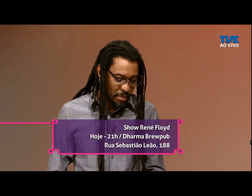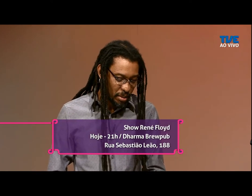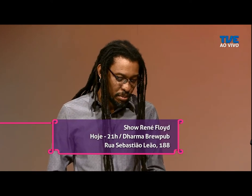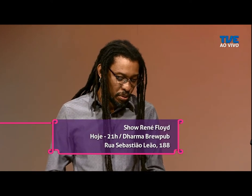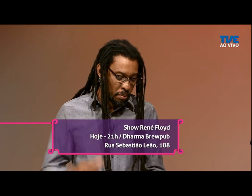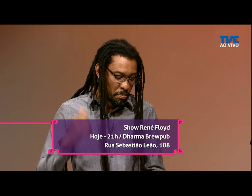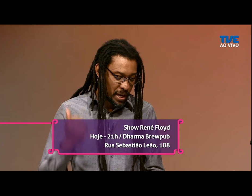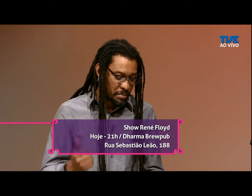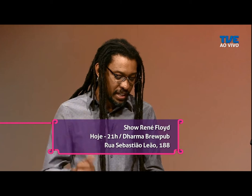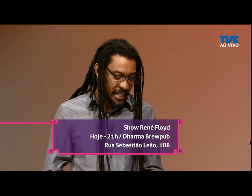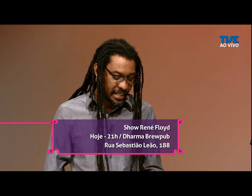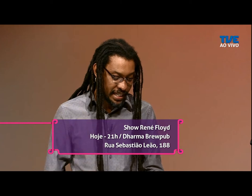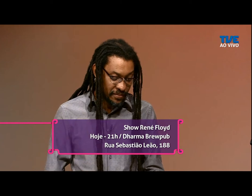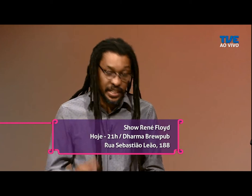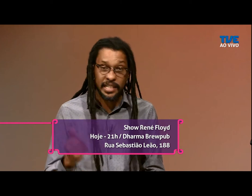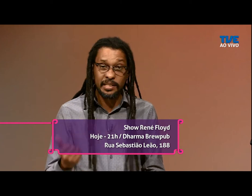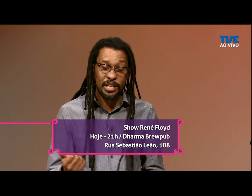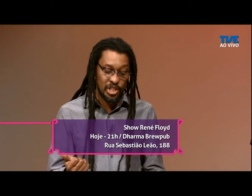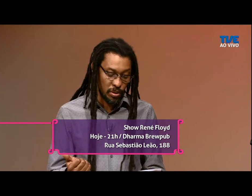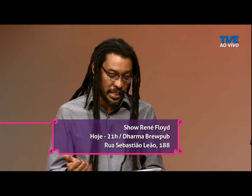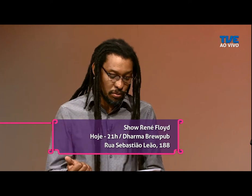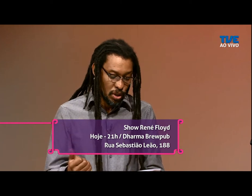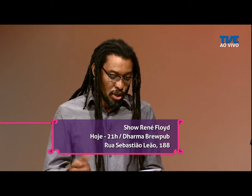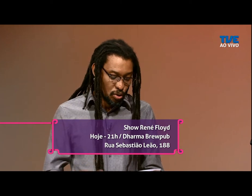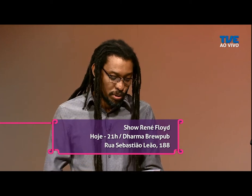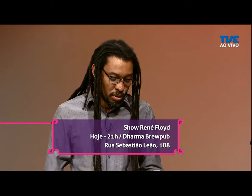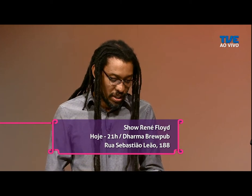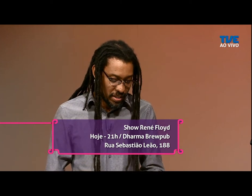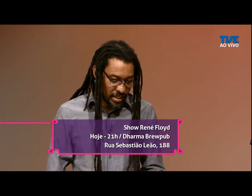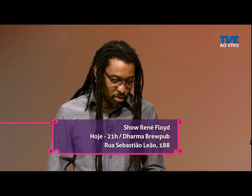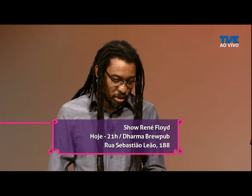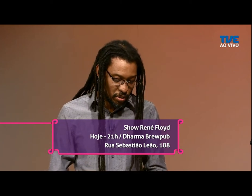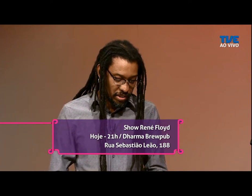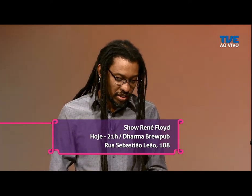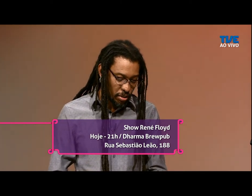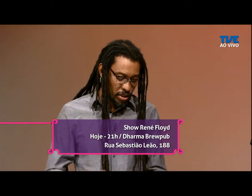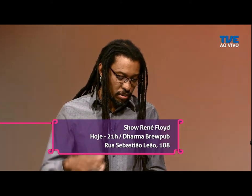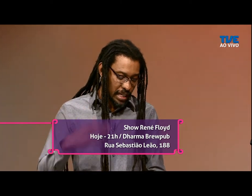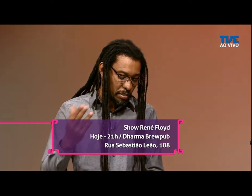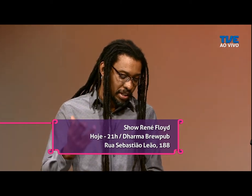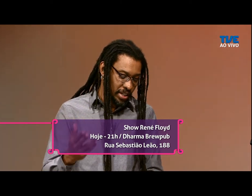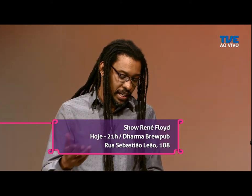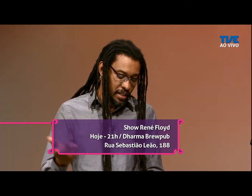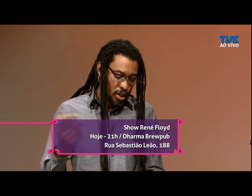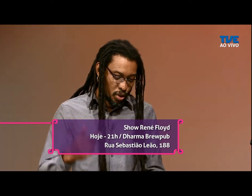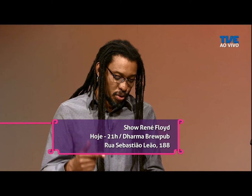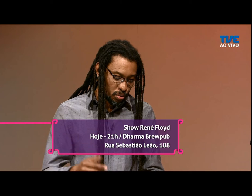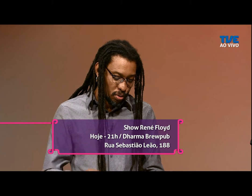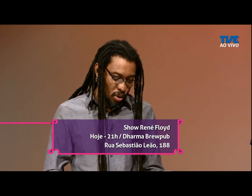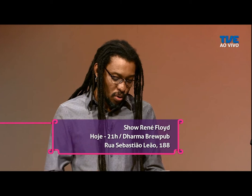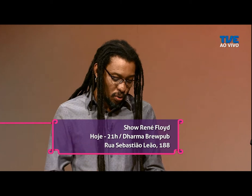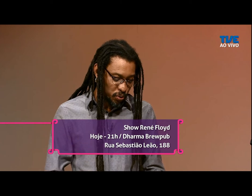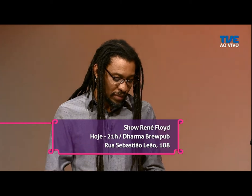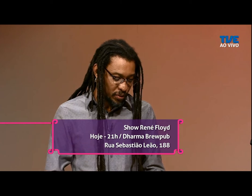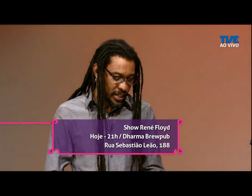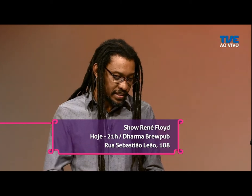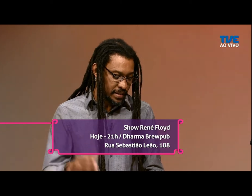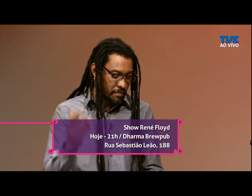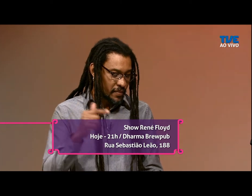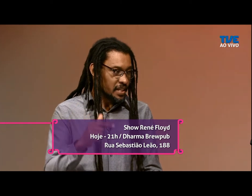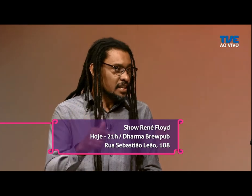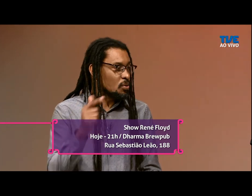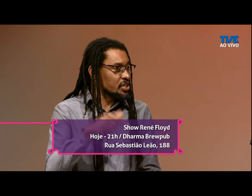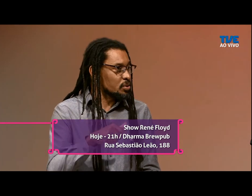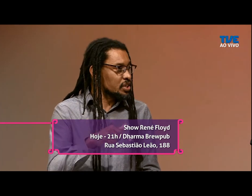no Dharma Brew Pub, que ainda fica na Sebastião Leão, número 188, lá na biblioteca, junto com o Flávio